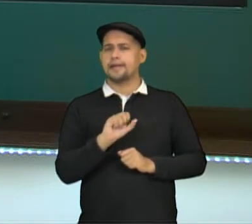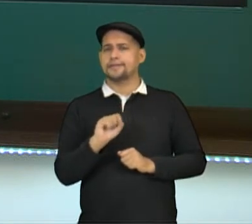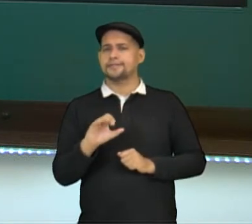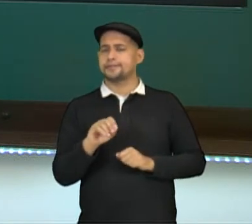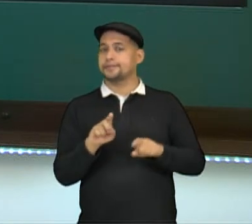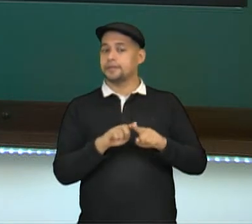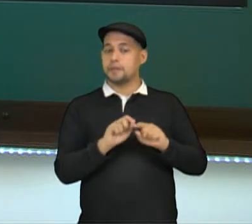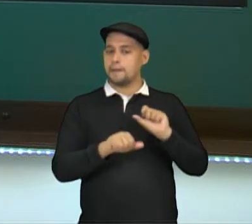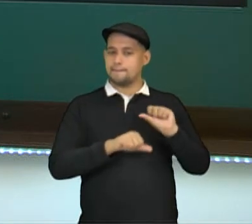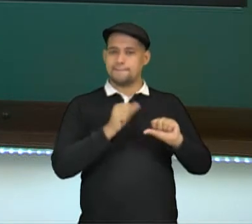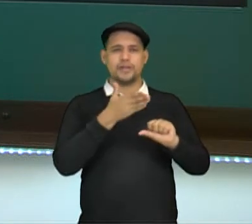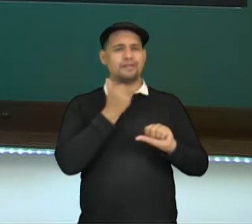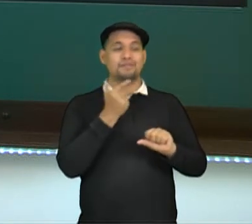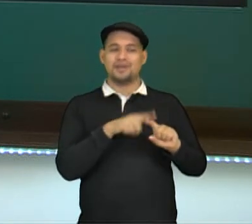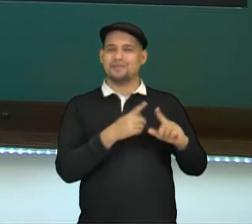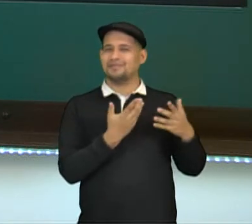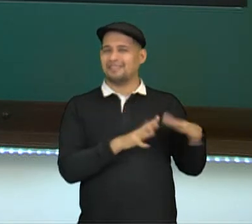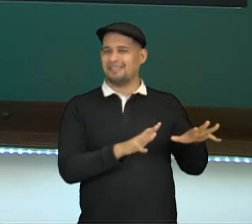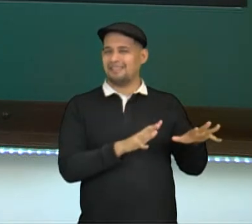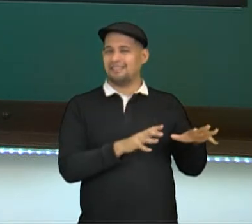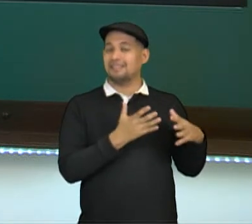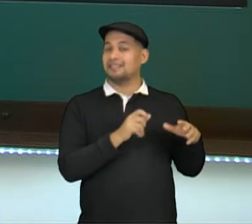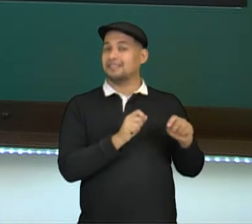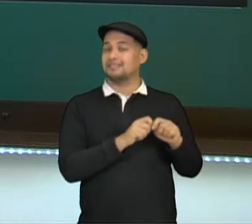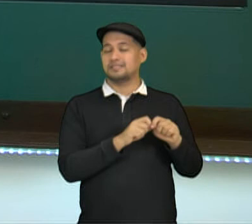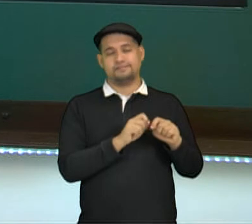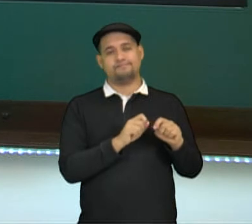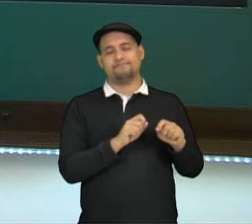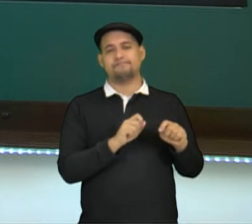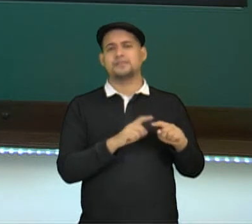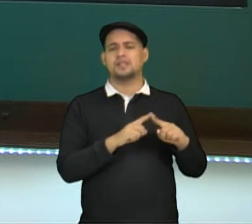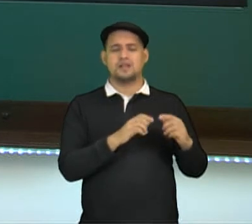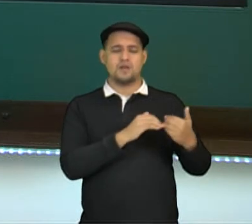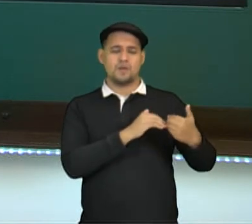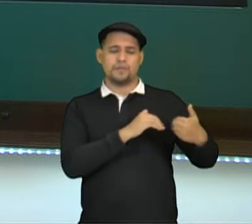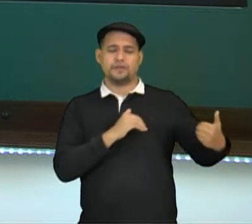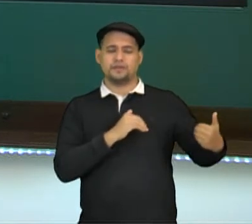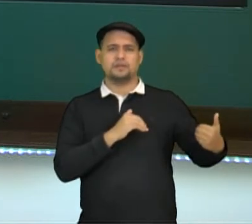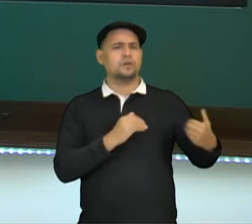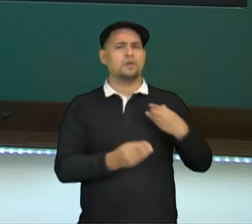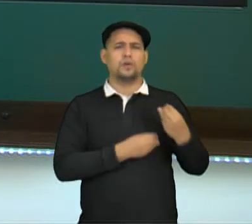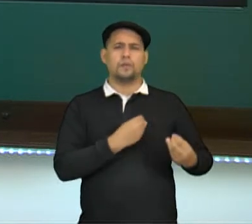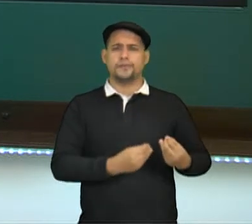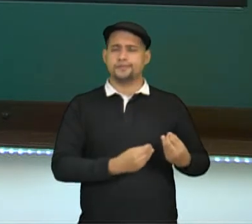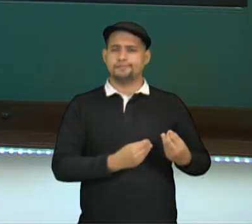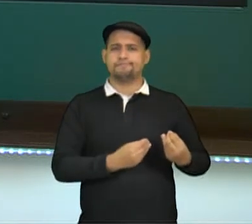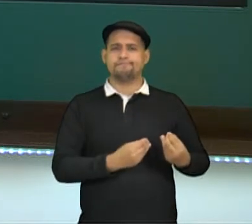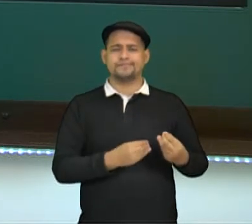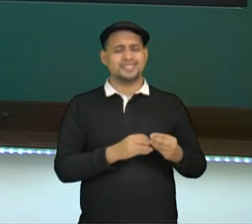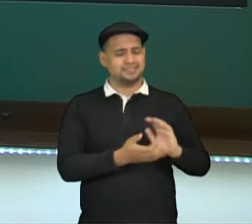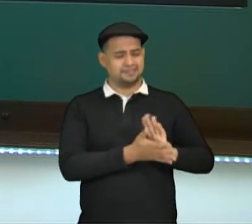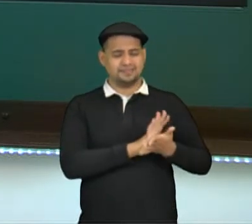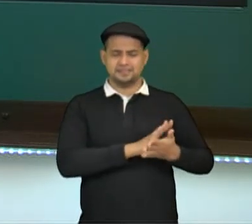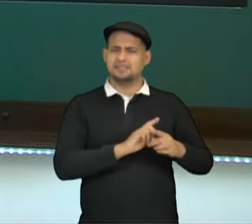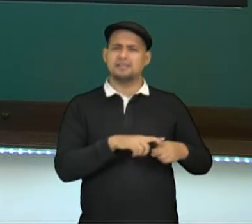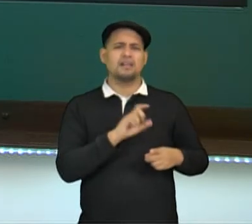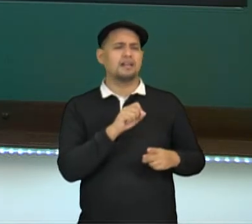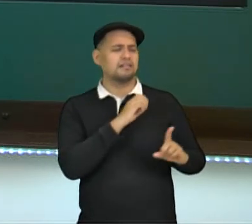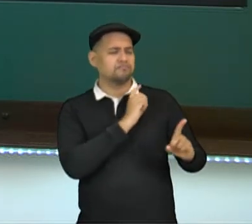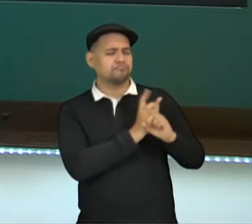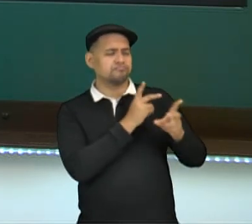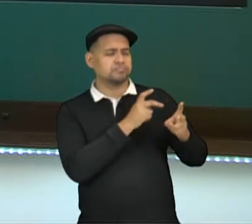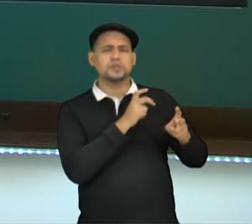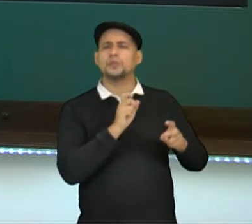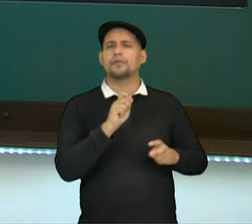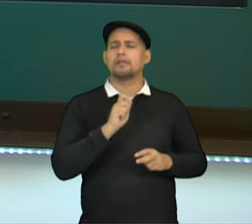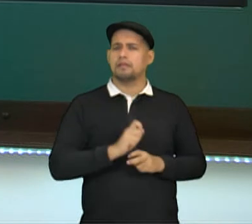em algo melhor, e eles não quiseram, eles quiseram fazer exatamente o rompimento. E o rompimento deles foi através do quê? Através da violência, da destruição. E quem que eles encontraram